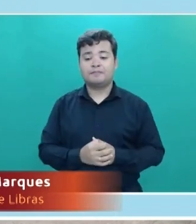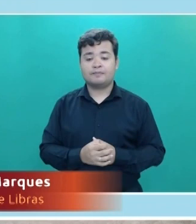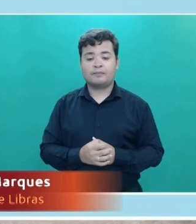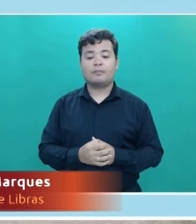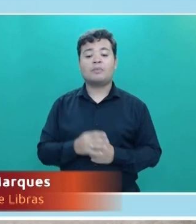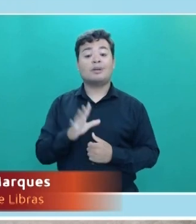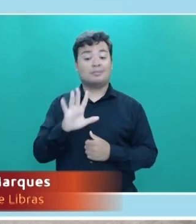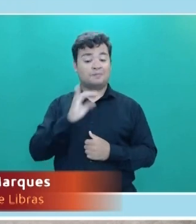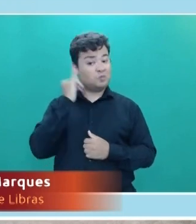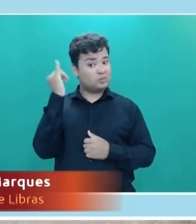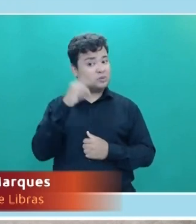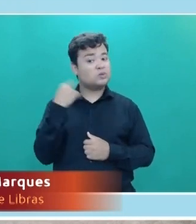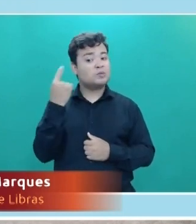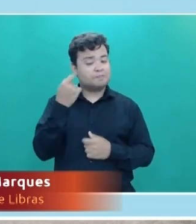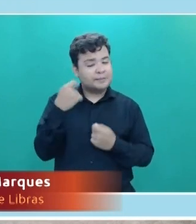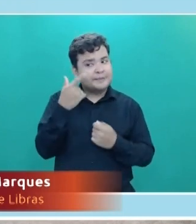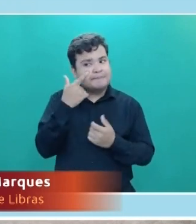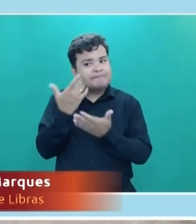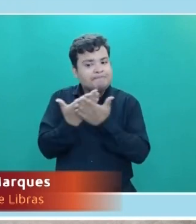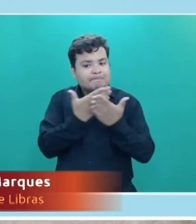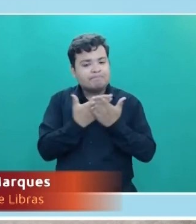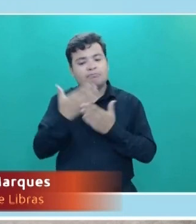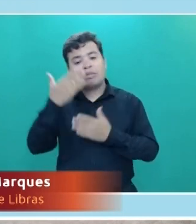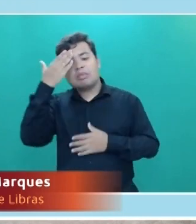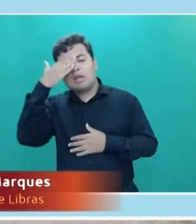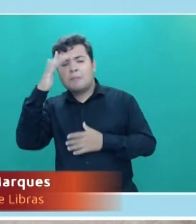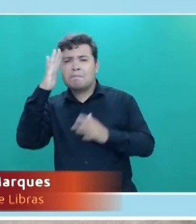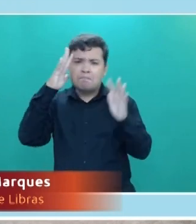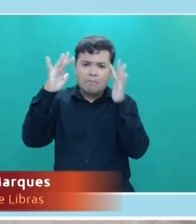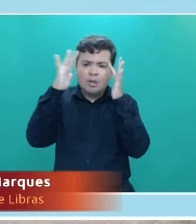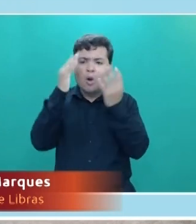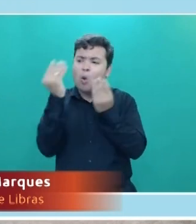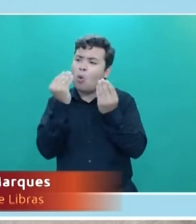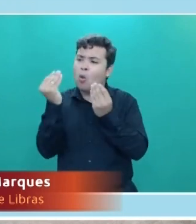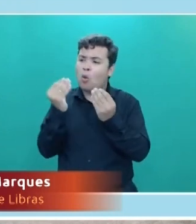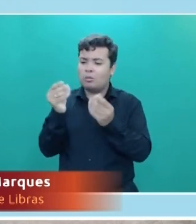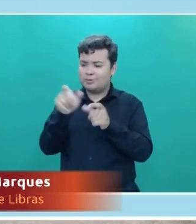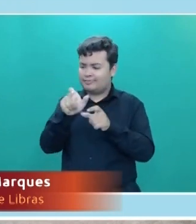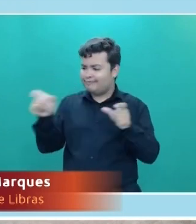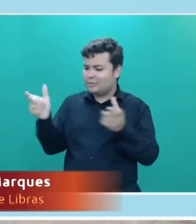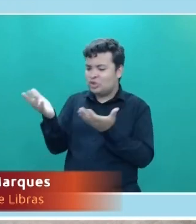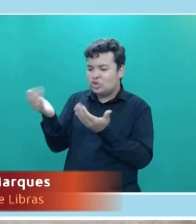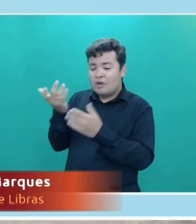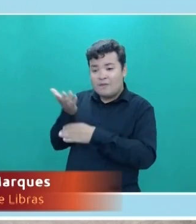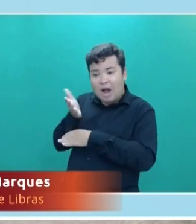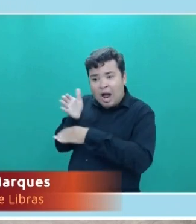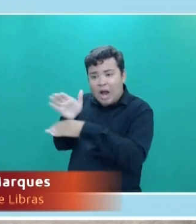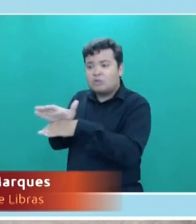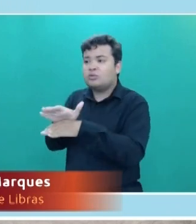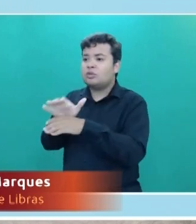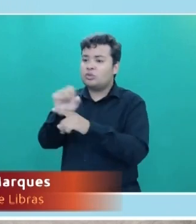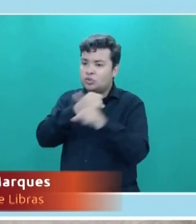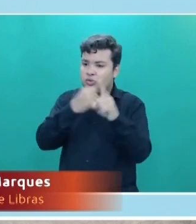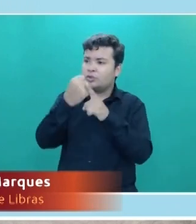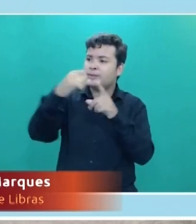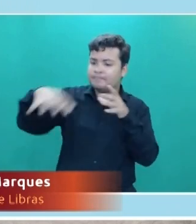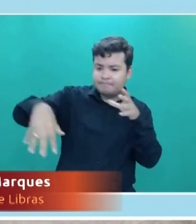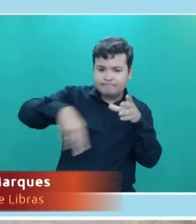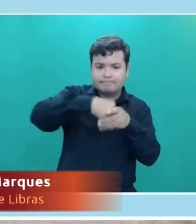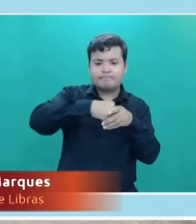pensar, né? E ver de que maneiras a gente pode tentar resgatar esses jovens de novo para o convívio social e democrático, né?